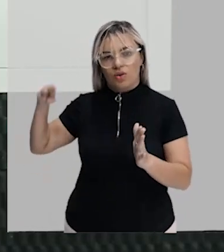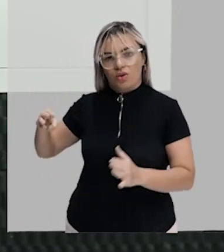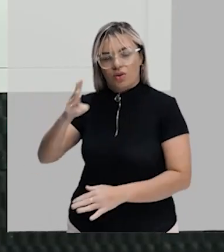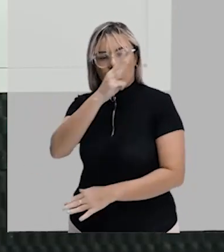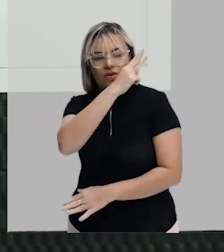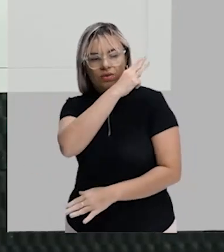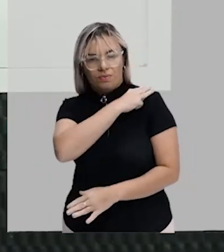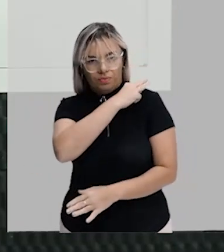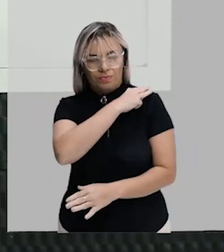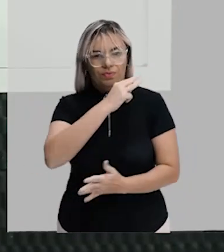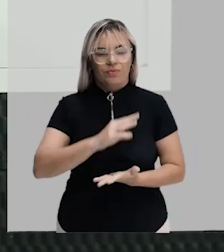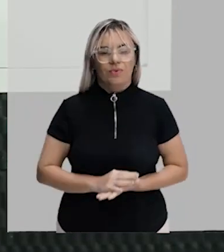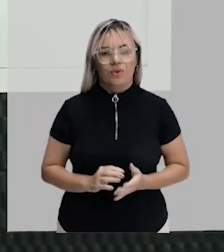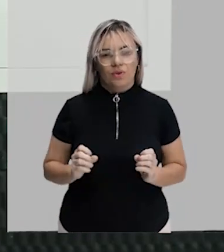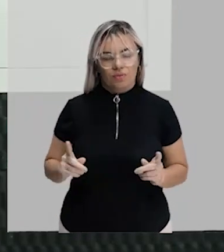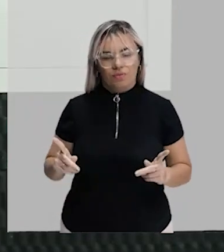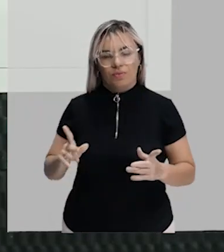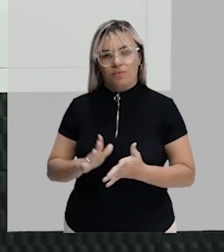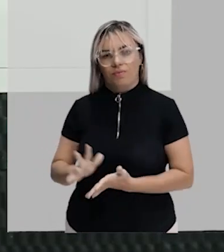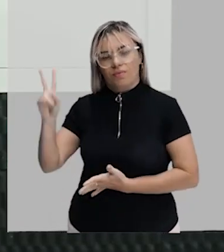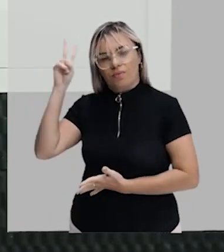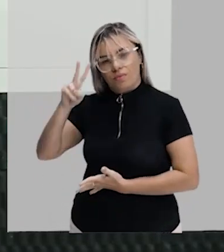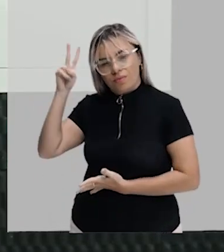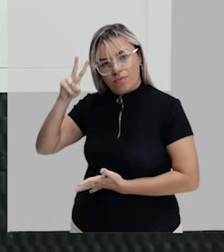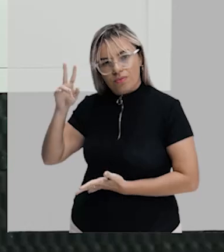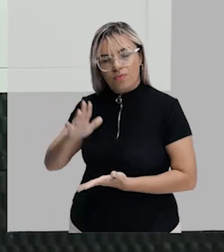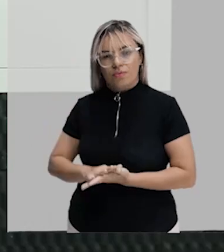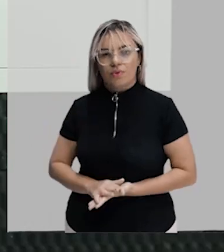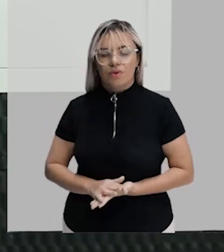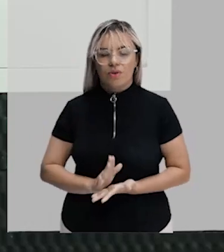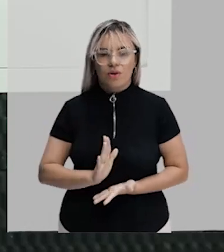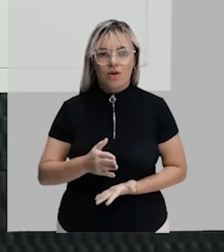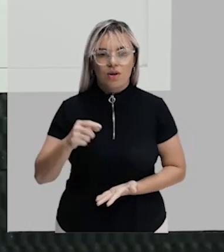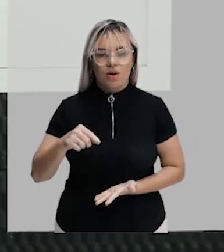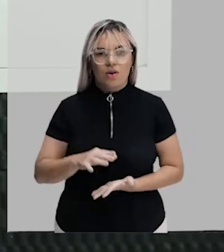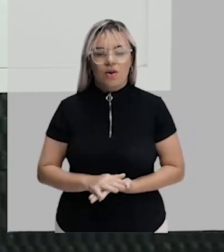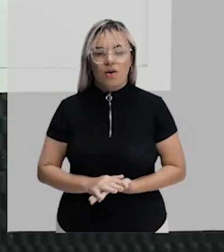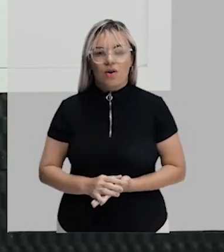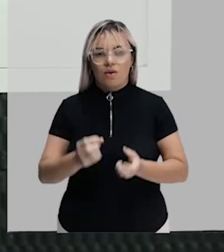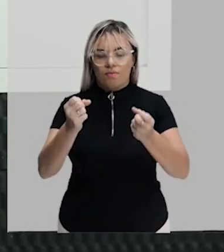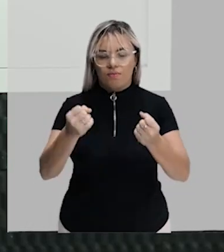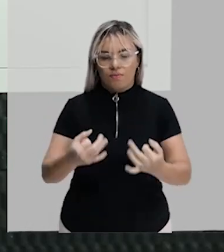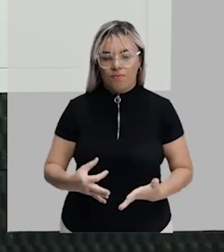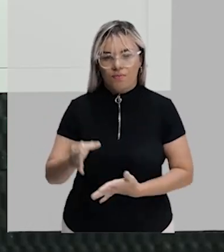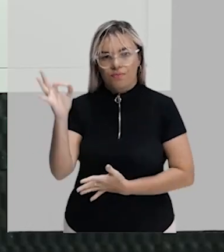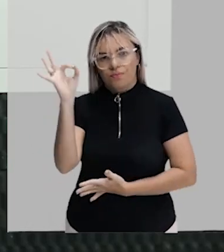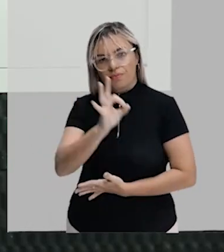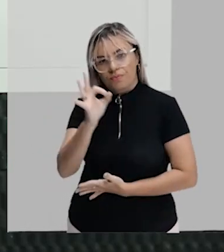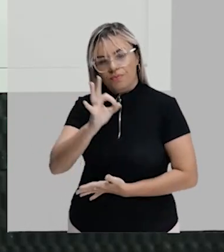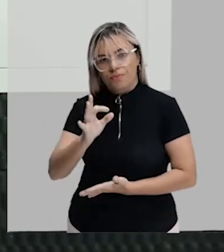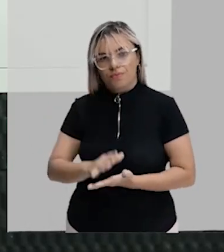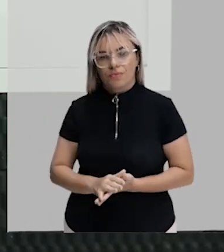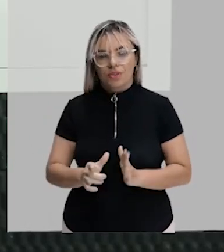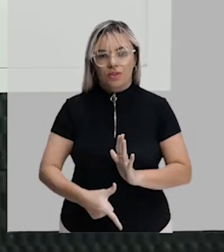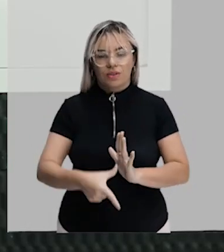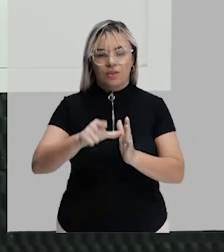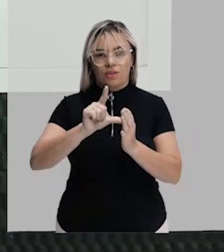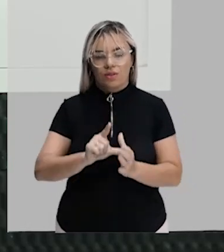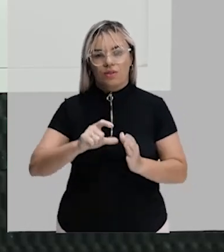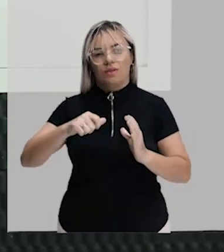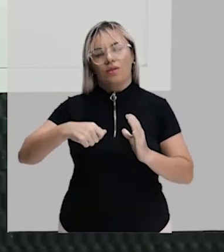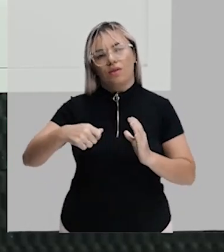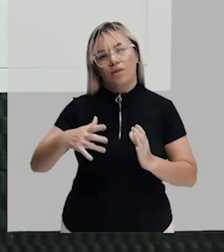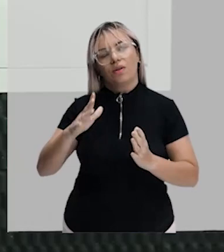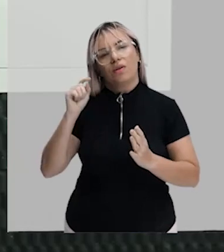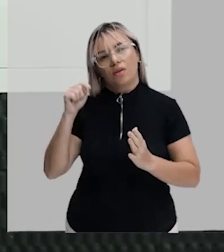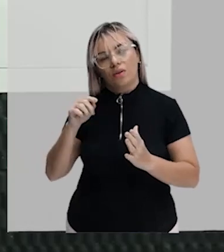terceira série do ensino médio. Lembrando que a gente está falando de porcentagem, né? E no vídeo anterior a essa aula